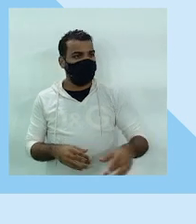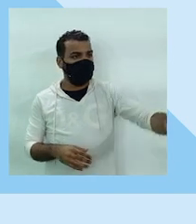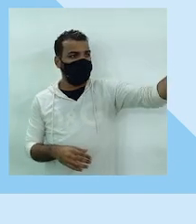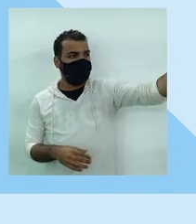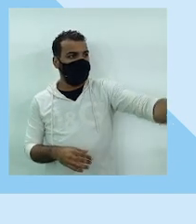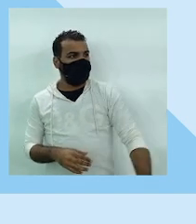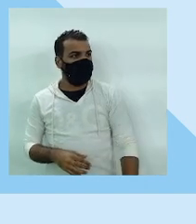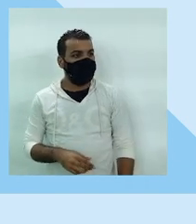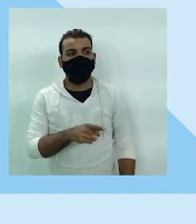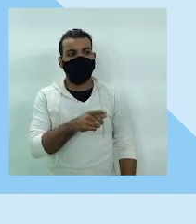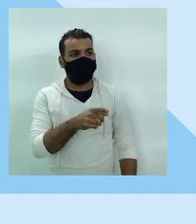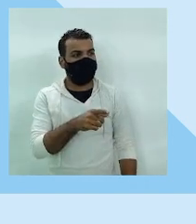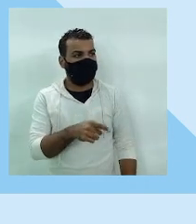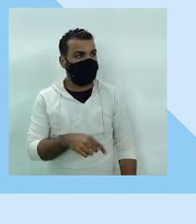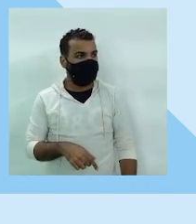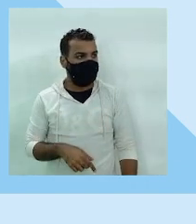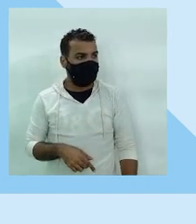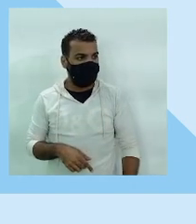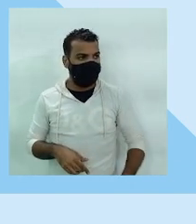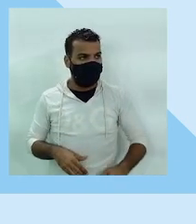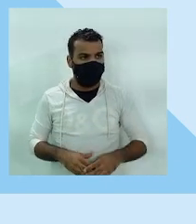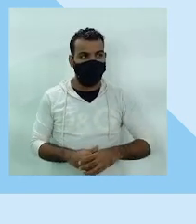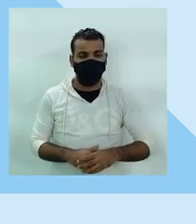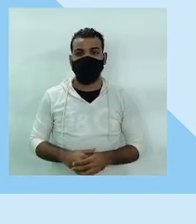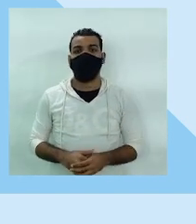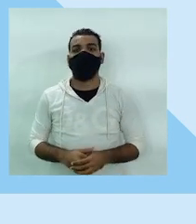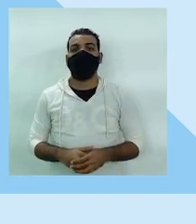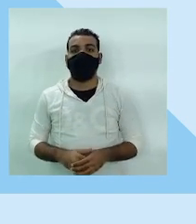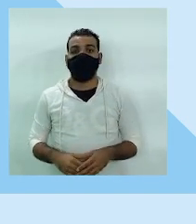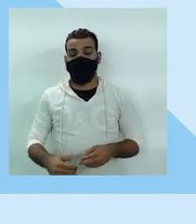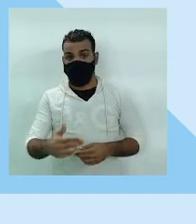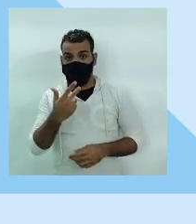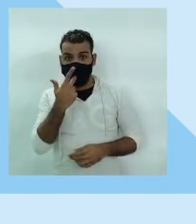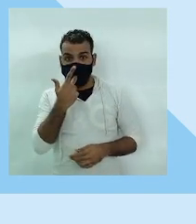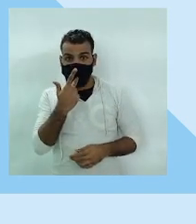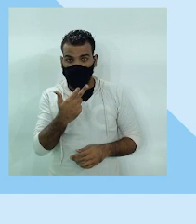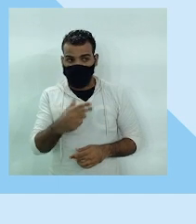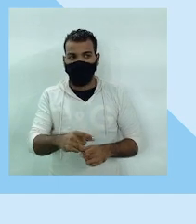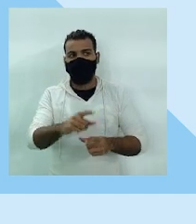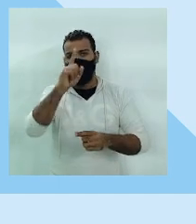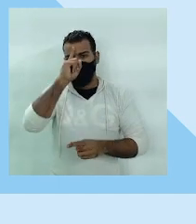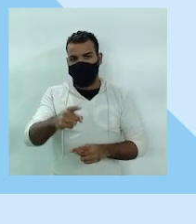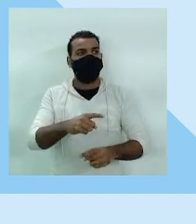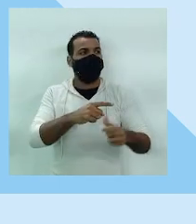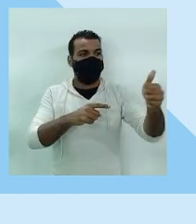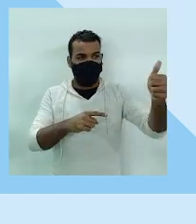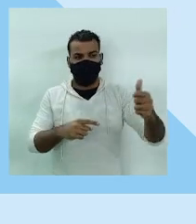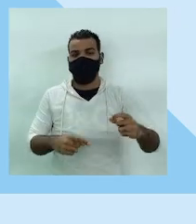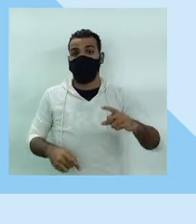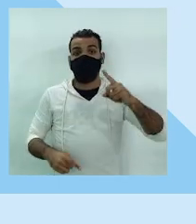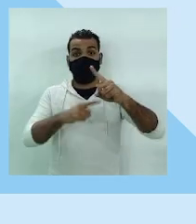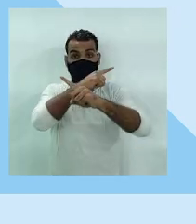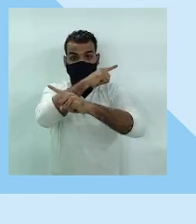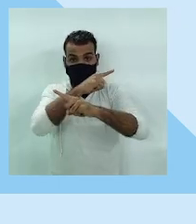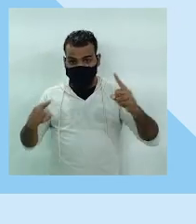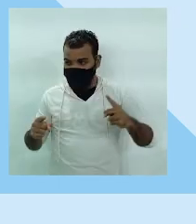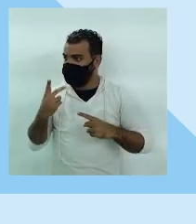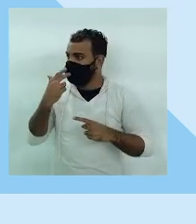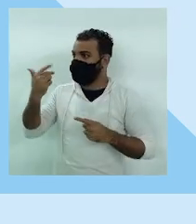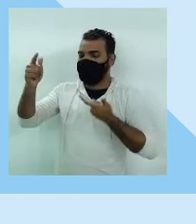seja, as línguas nativas passaram a ser proibidas e a língua